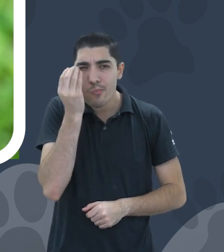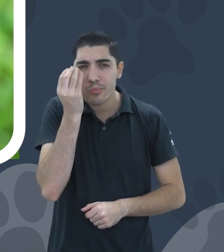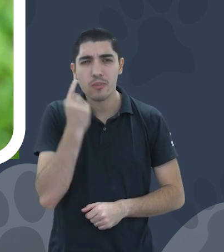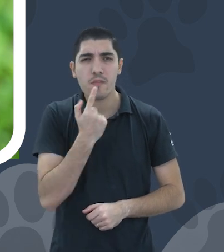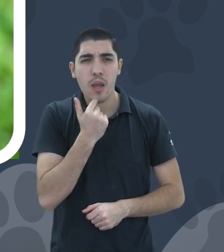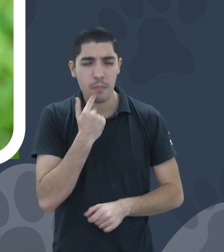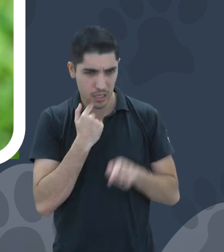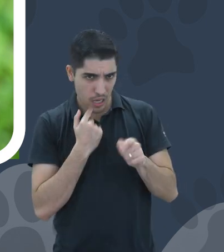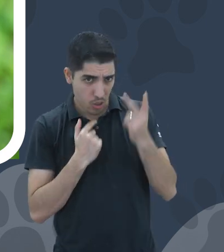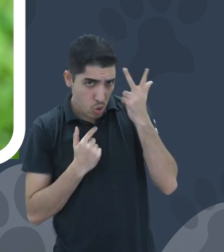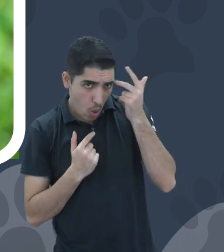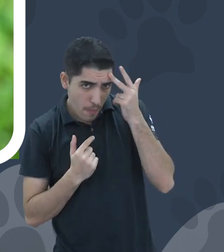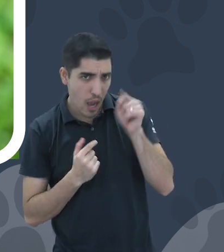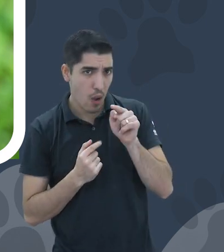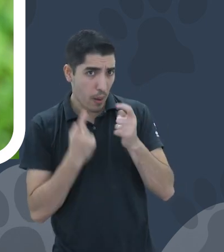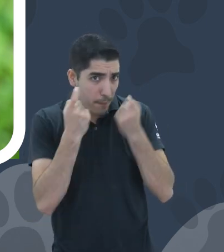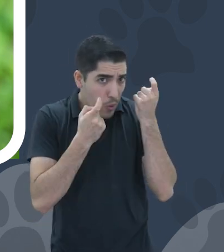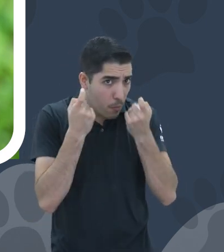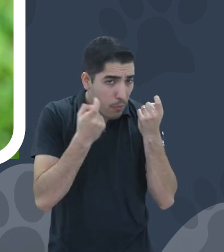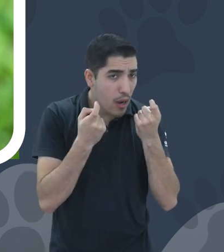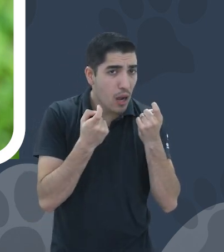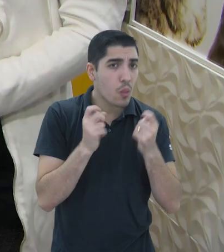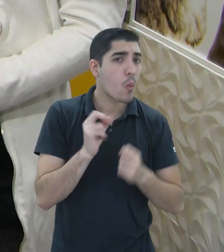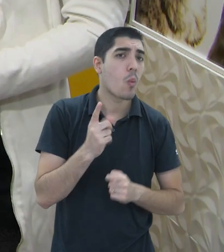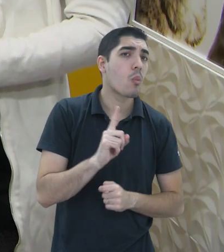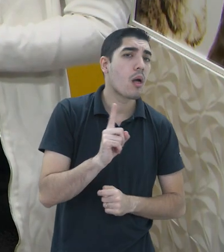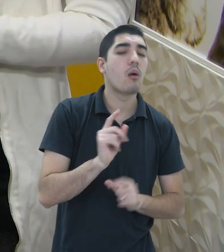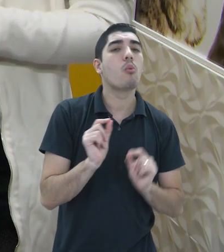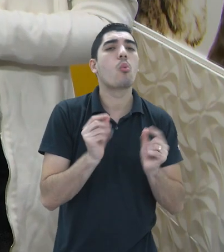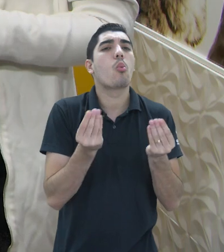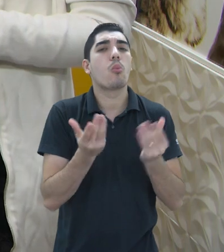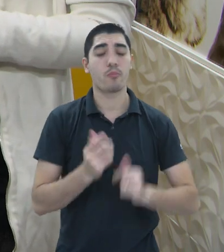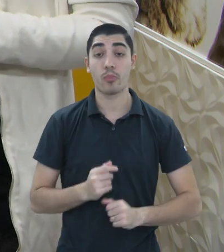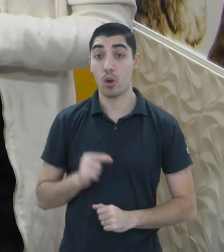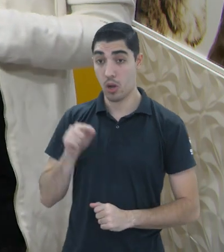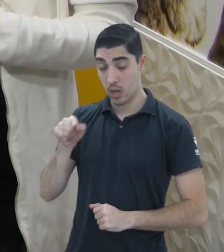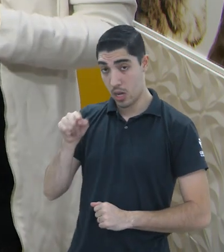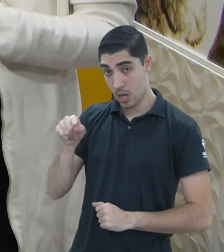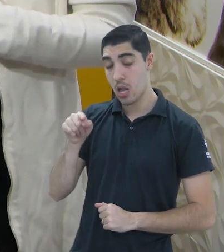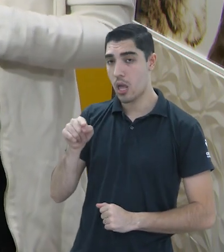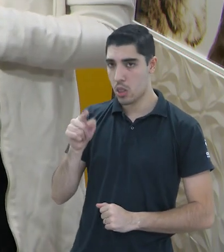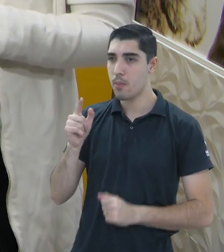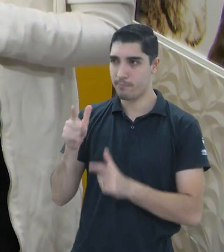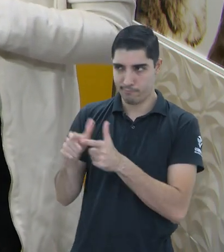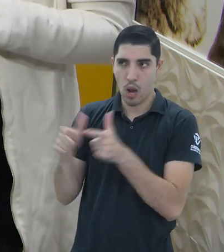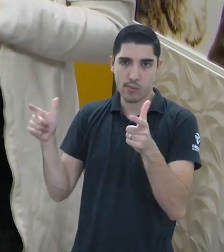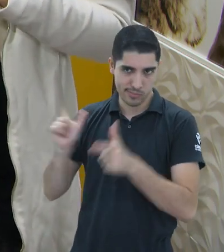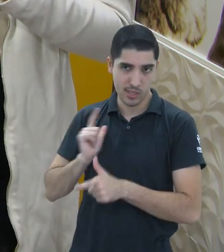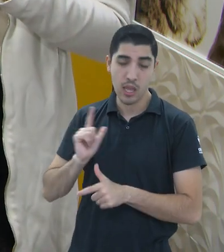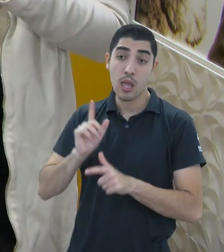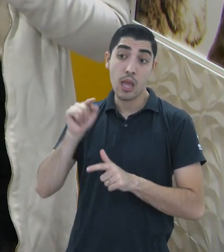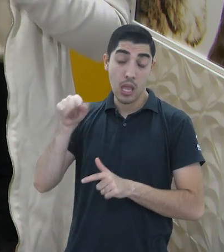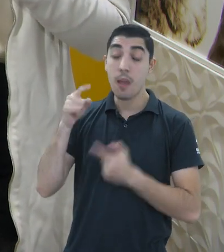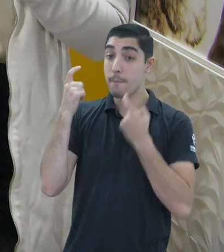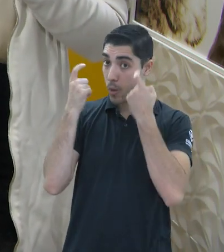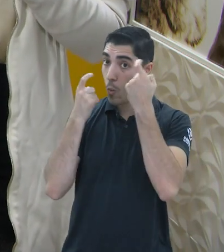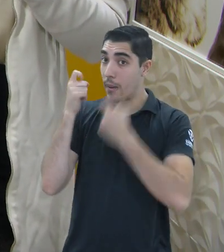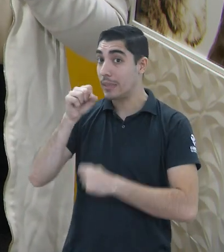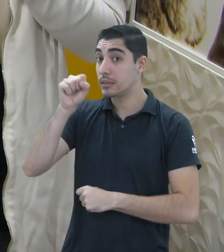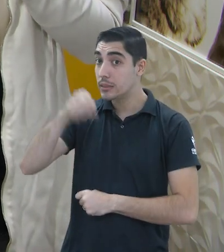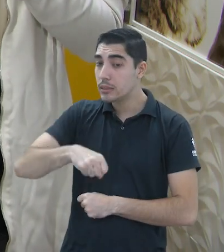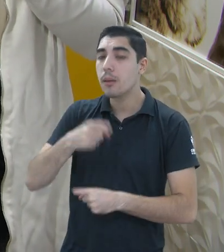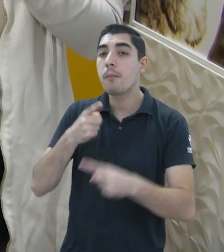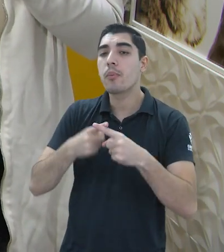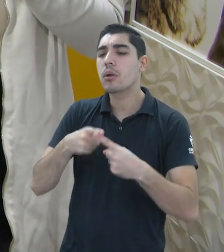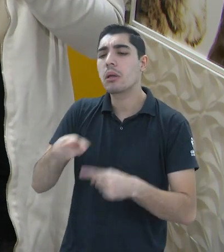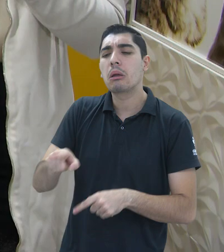olhos. Isso também é comum, é preocupante, não é? É muito comum. É preocupante porque qual